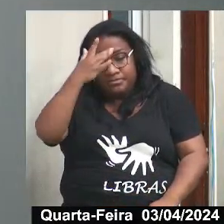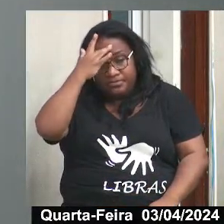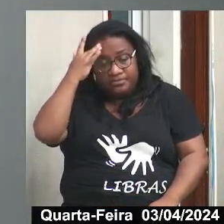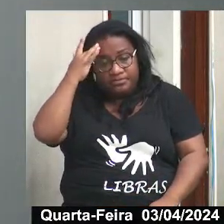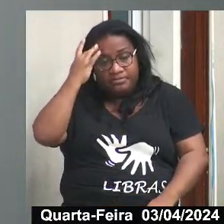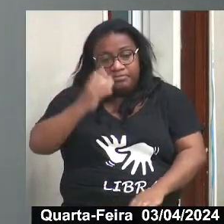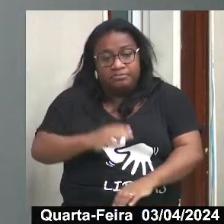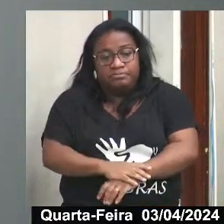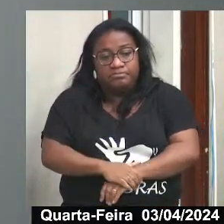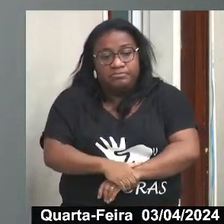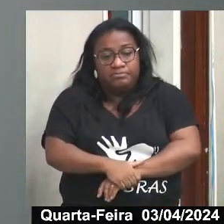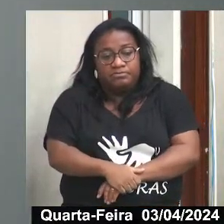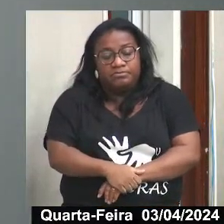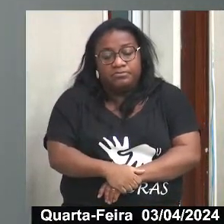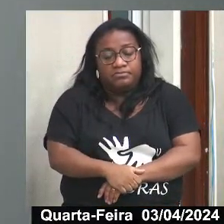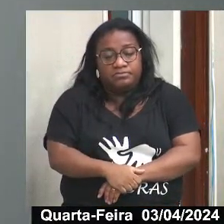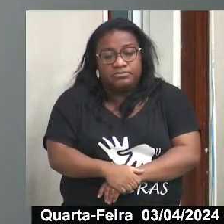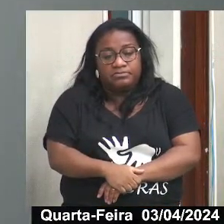Próximo inscrito.